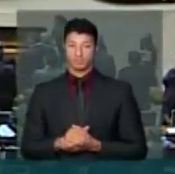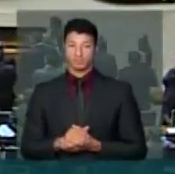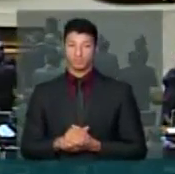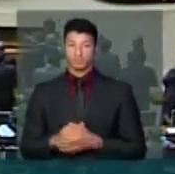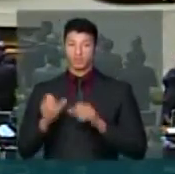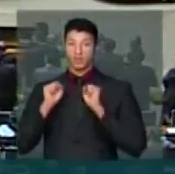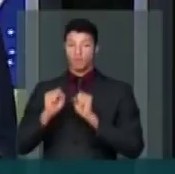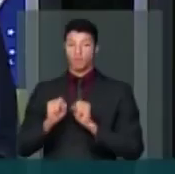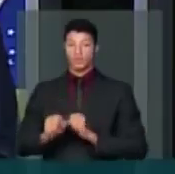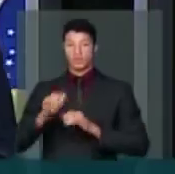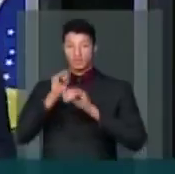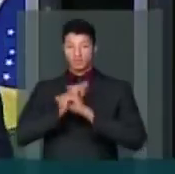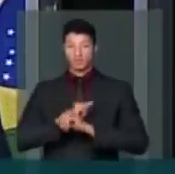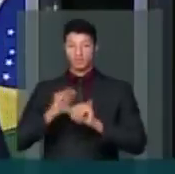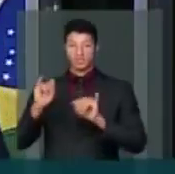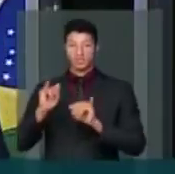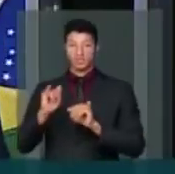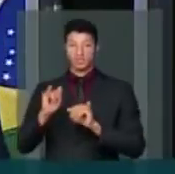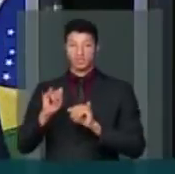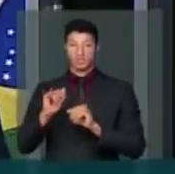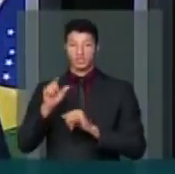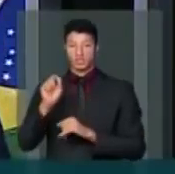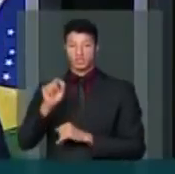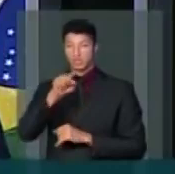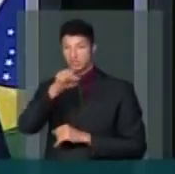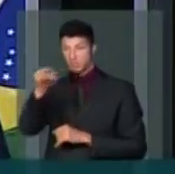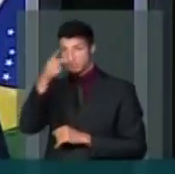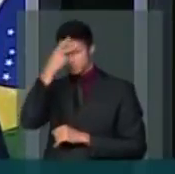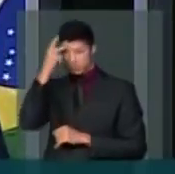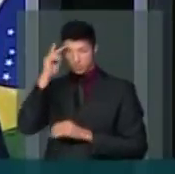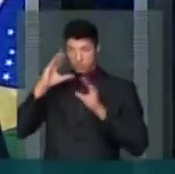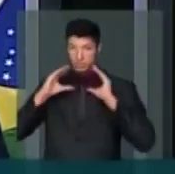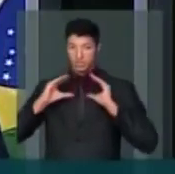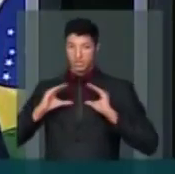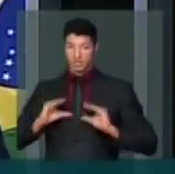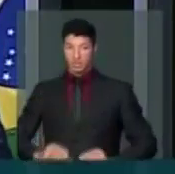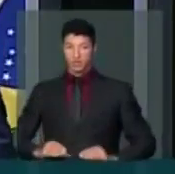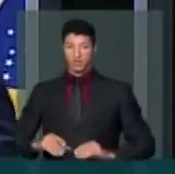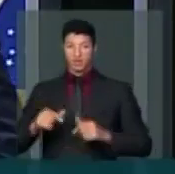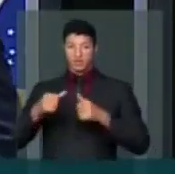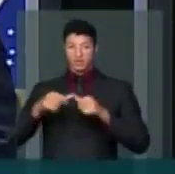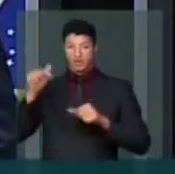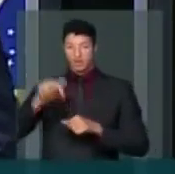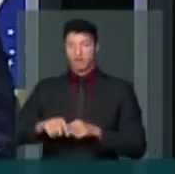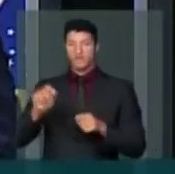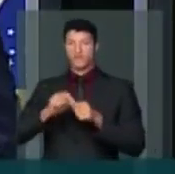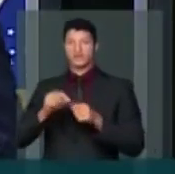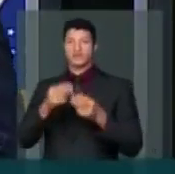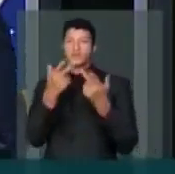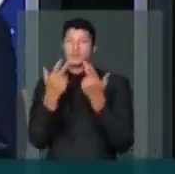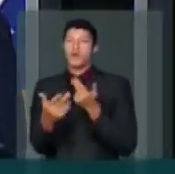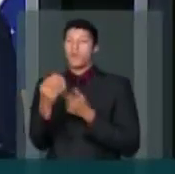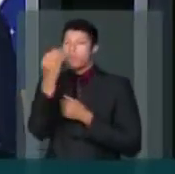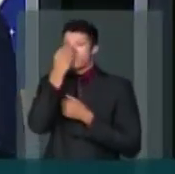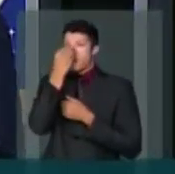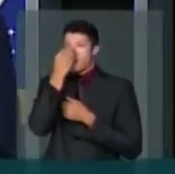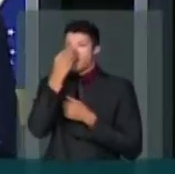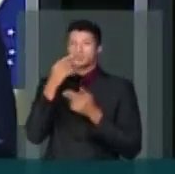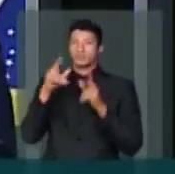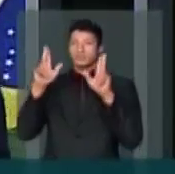Eu poderia dizer que esse cidadão está aqui fazendo papel de palhaço.